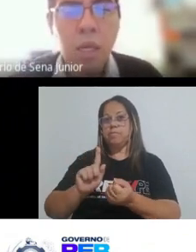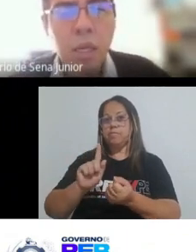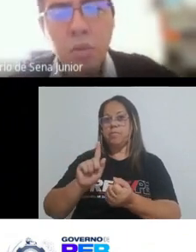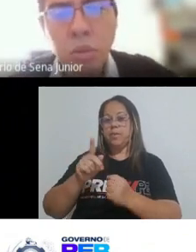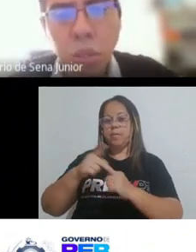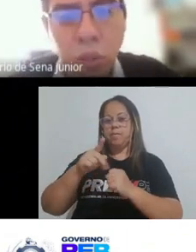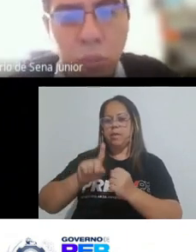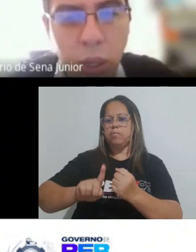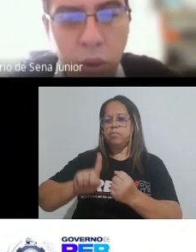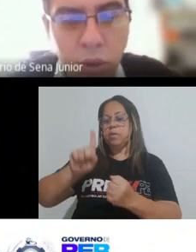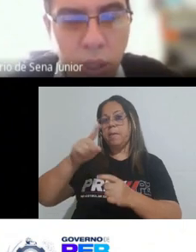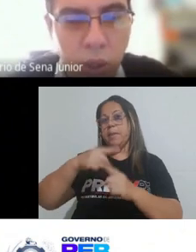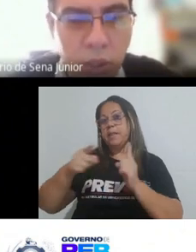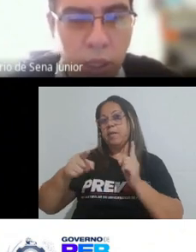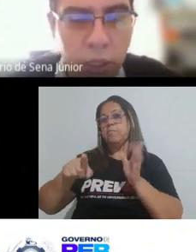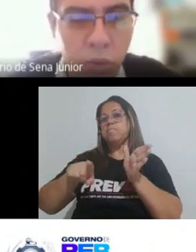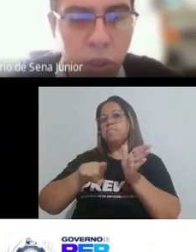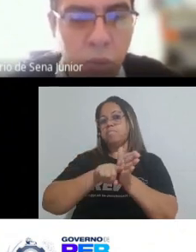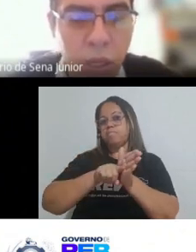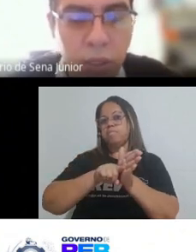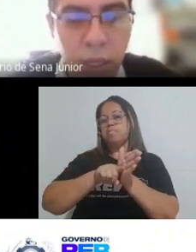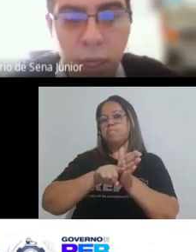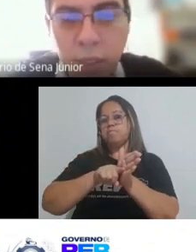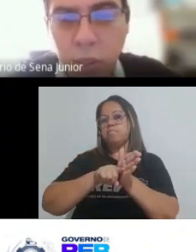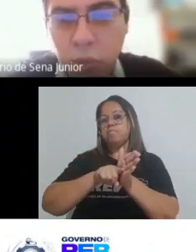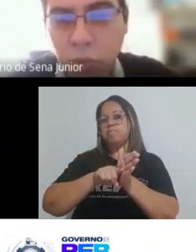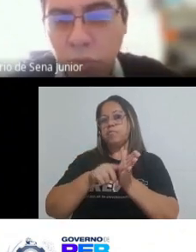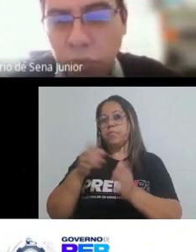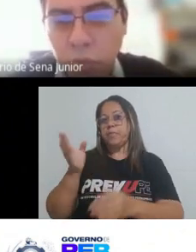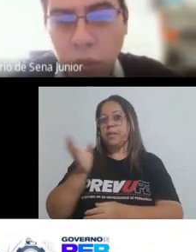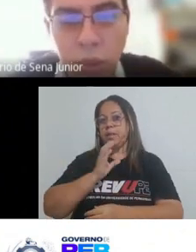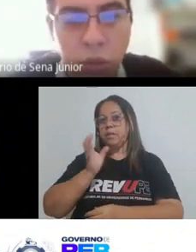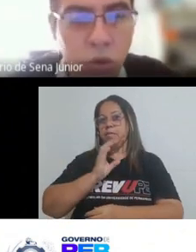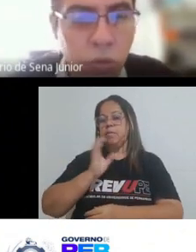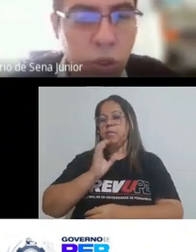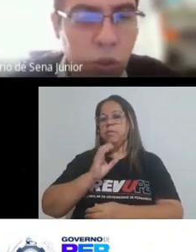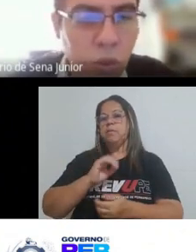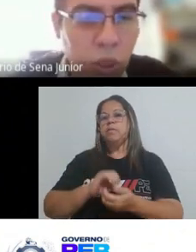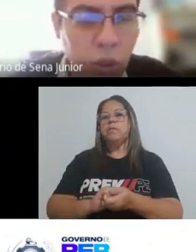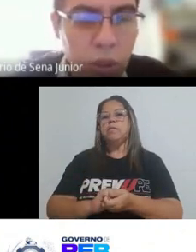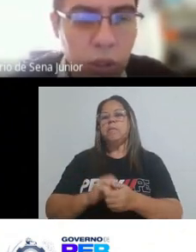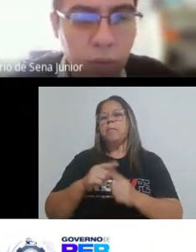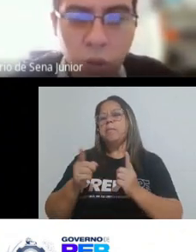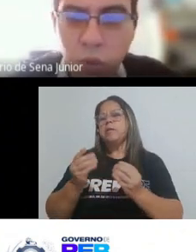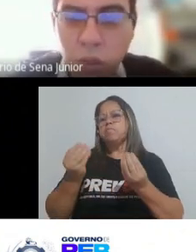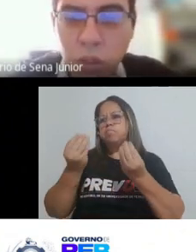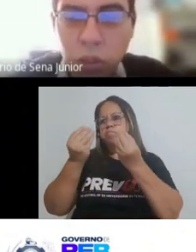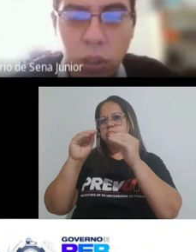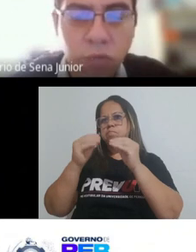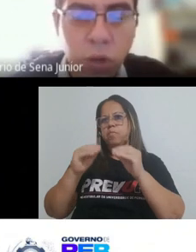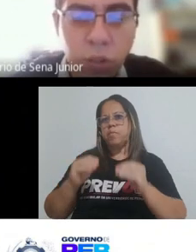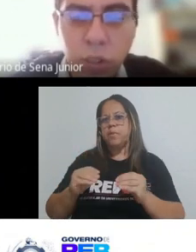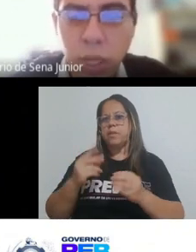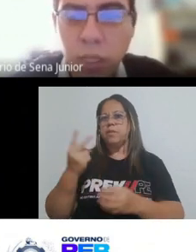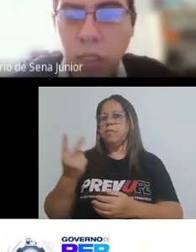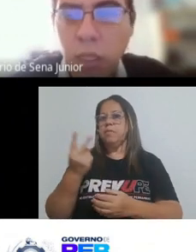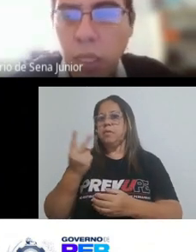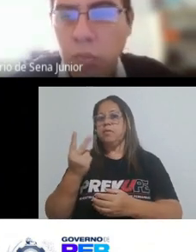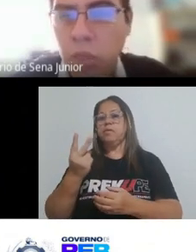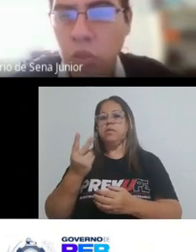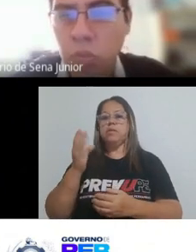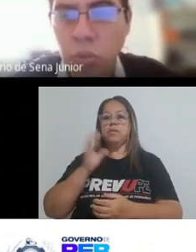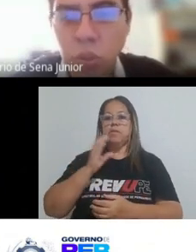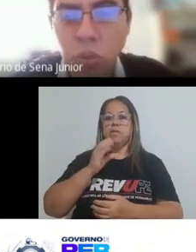ganha um sinal de menos o termo de aceleração. Substituindo esses valores de velocidade,